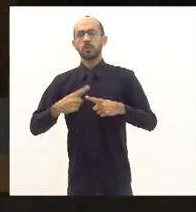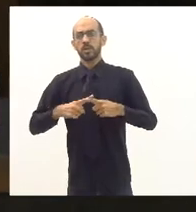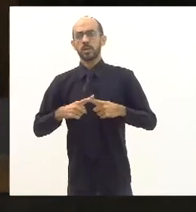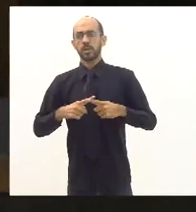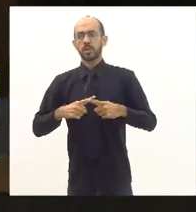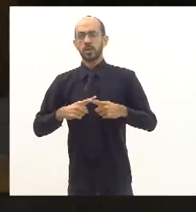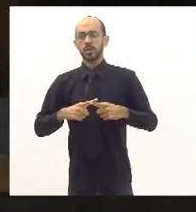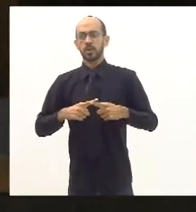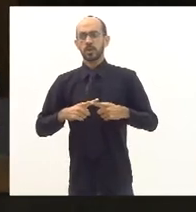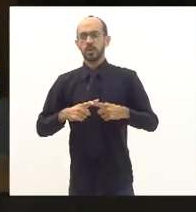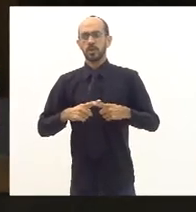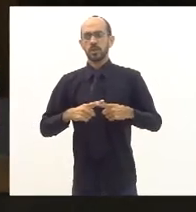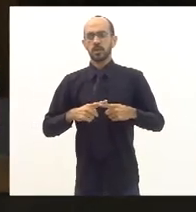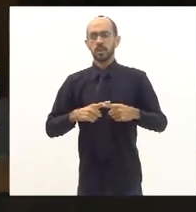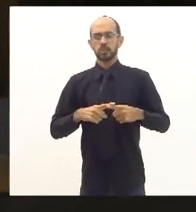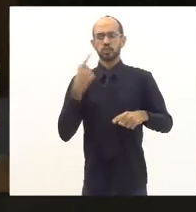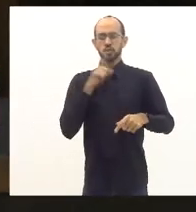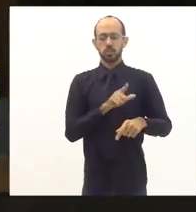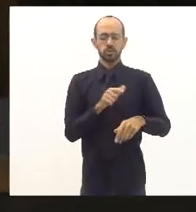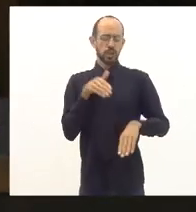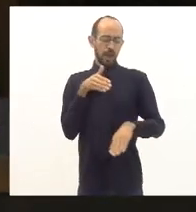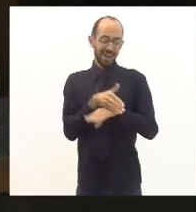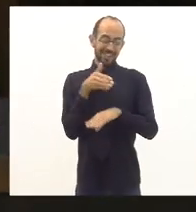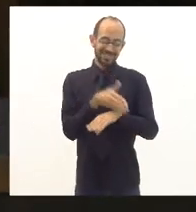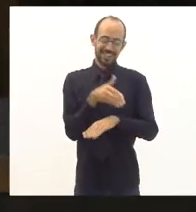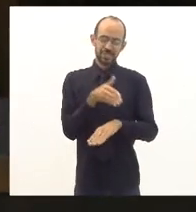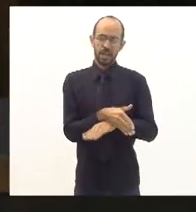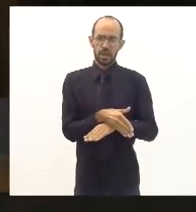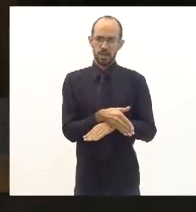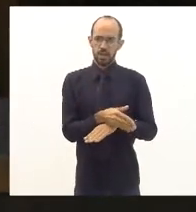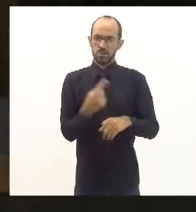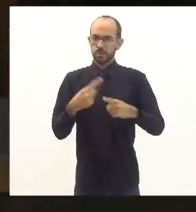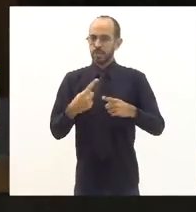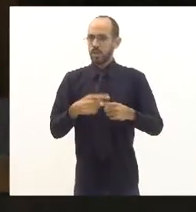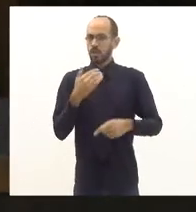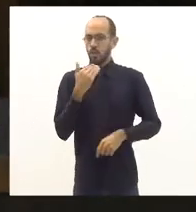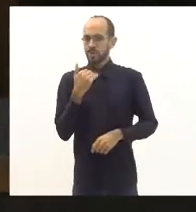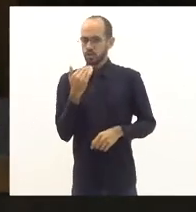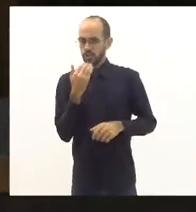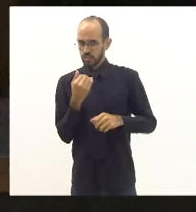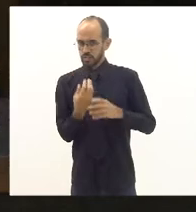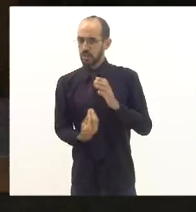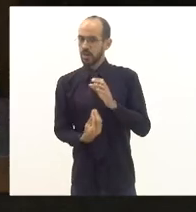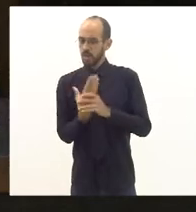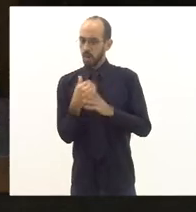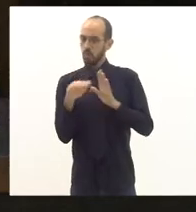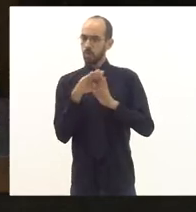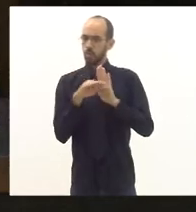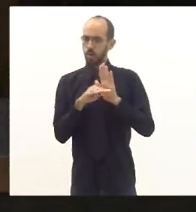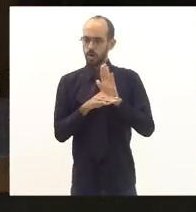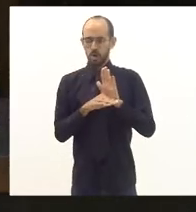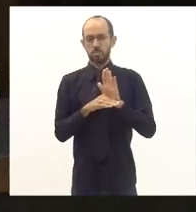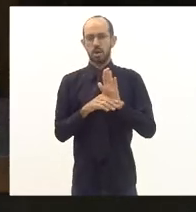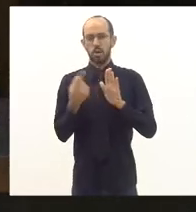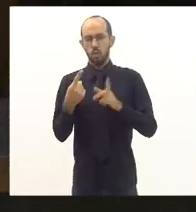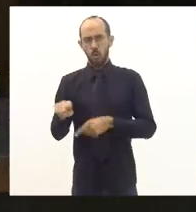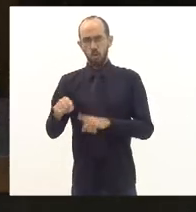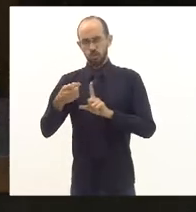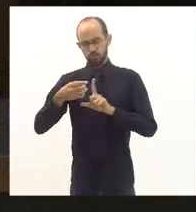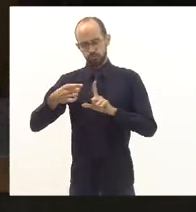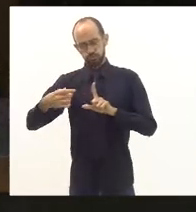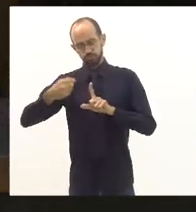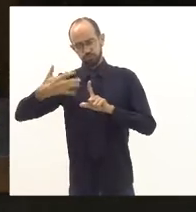gente possa acessar isso, né? Porque não adianta existir o programa Rio Sem LGBTfobia